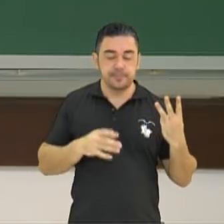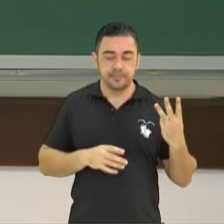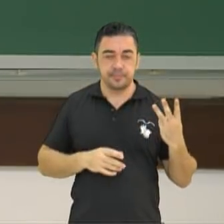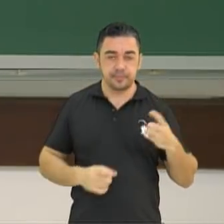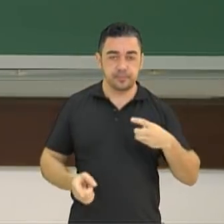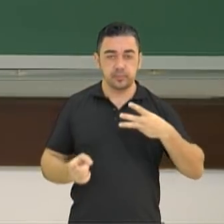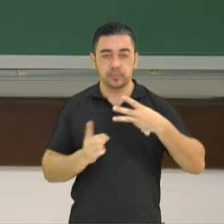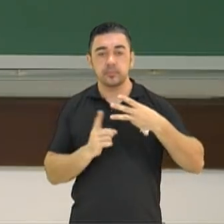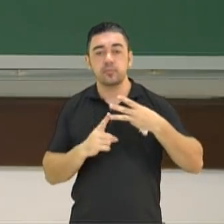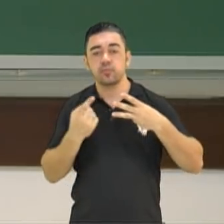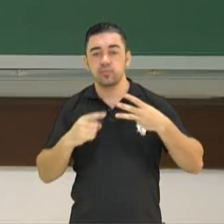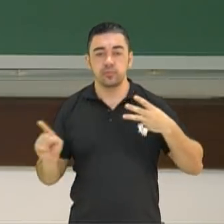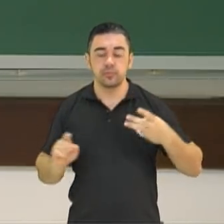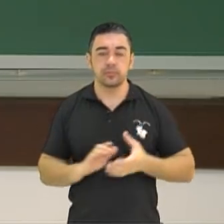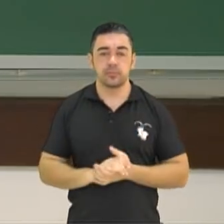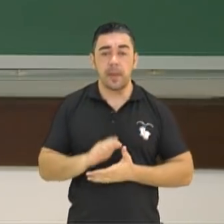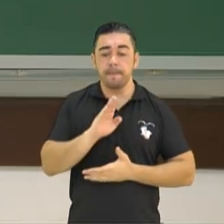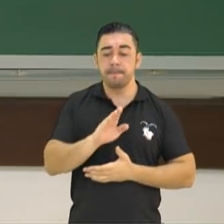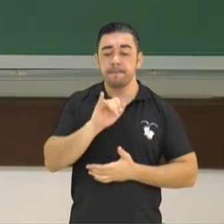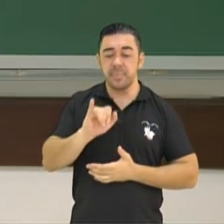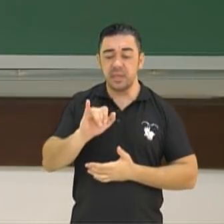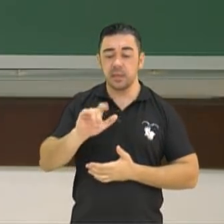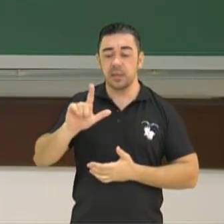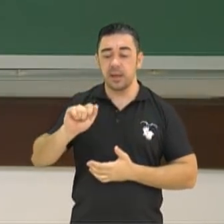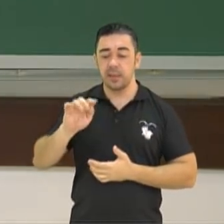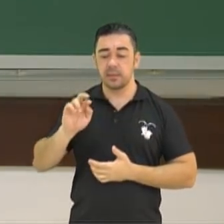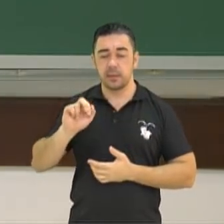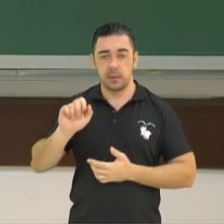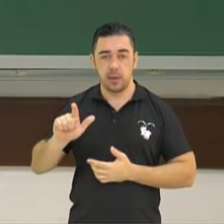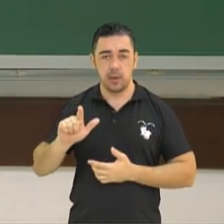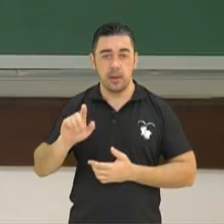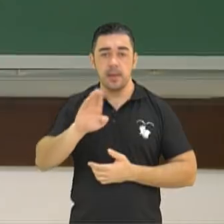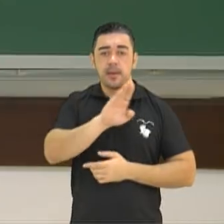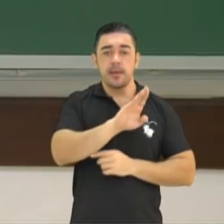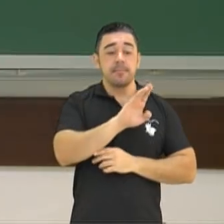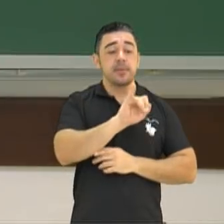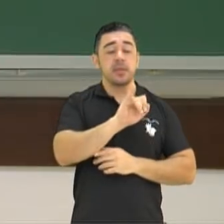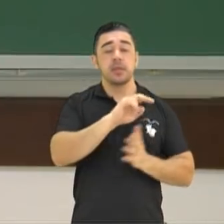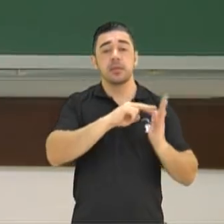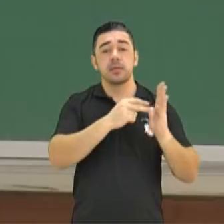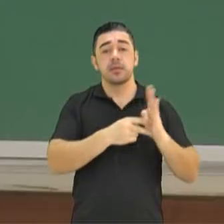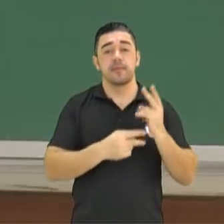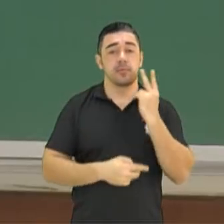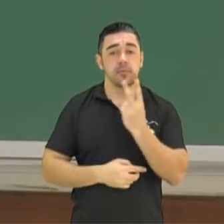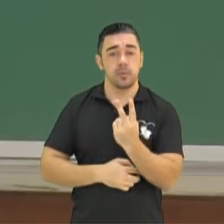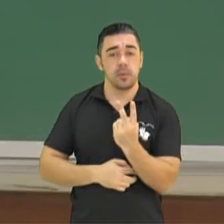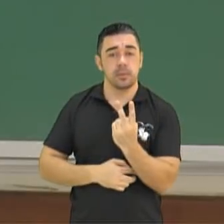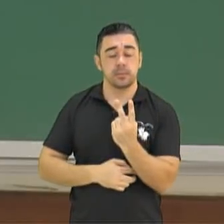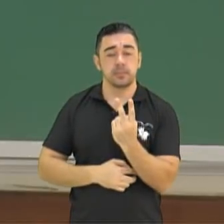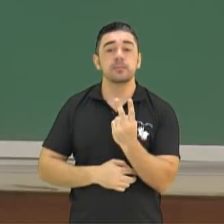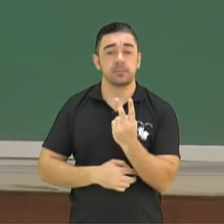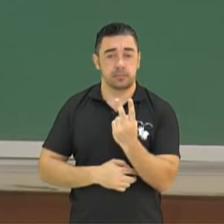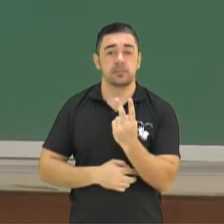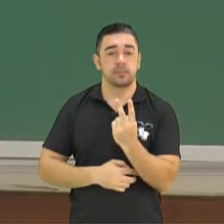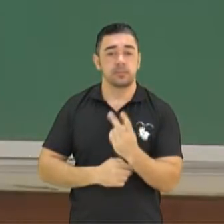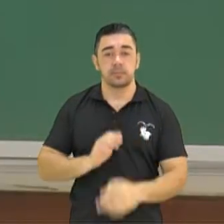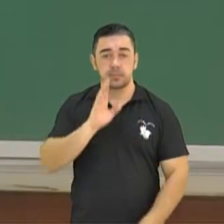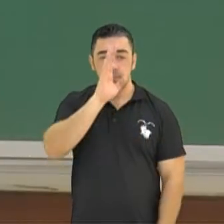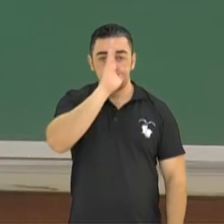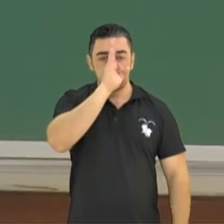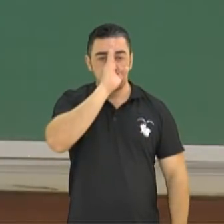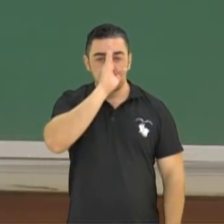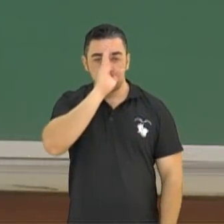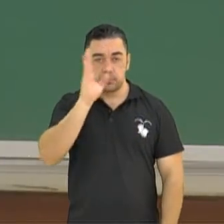né? Simetria bilateral. O nome já está dizendo, ó, bi. O que é bi? 2. Então,